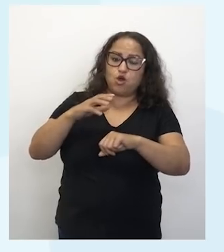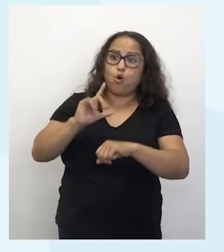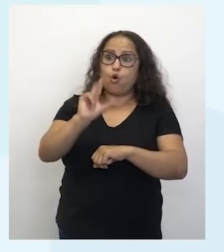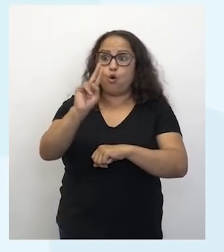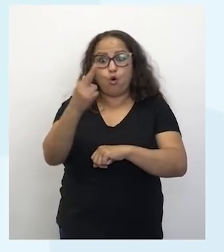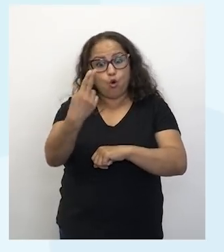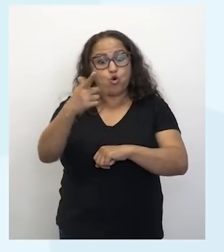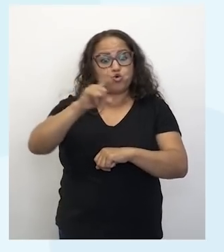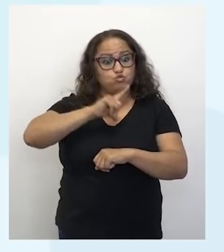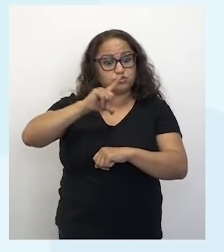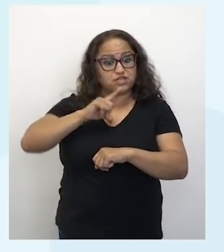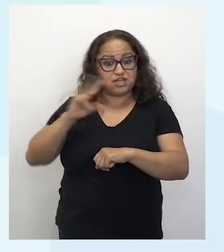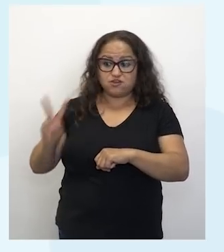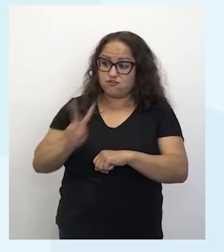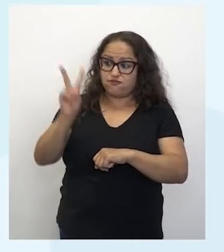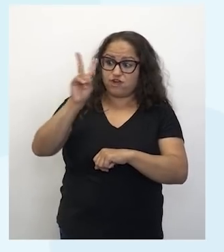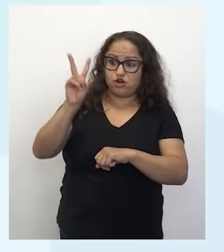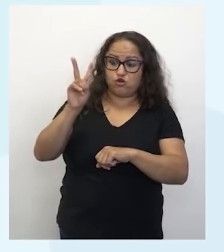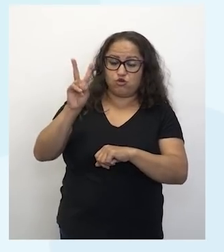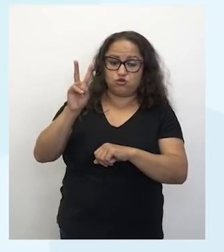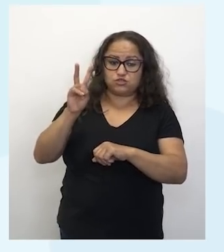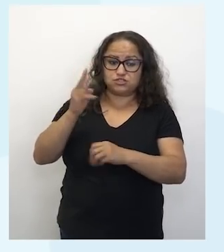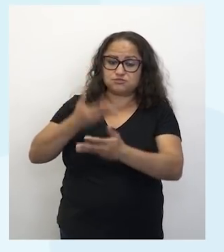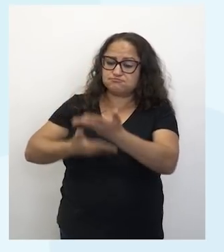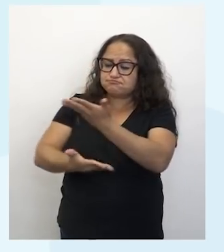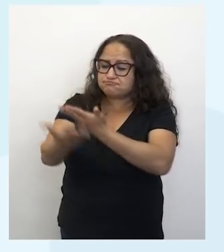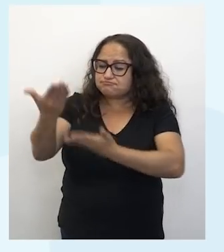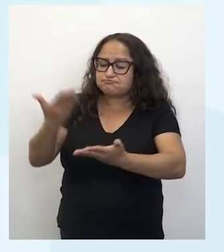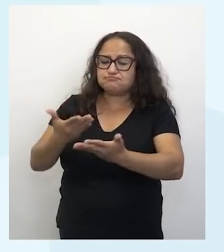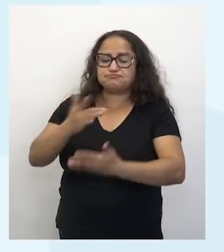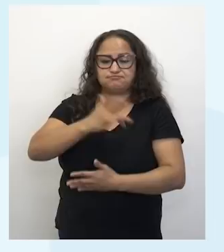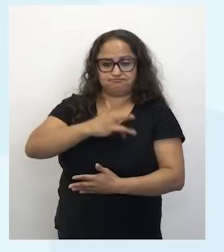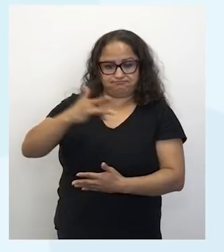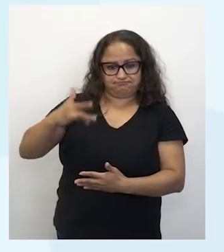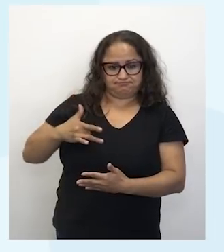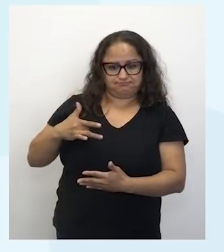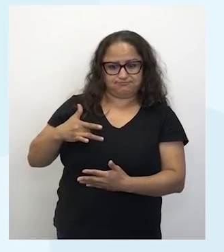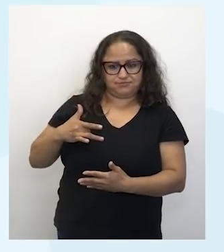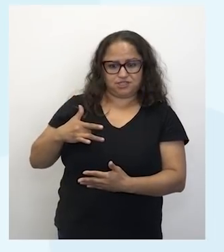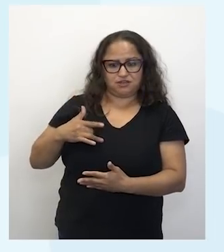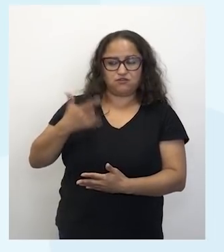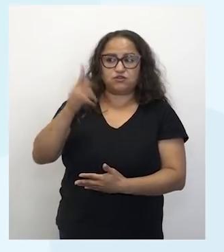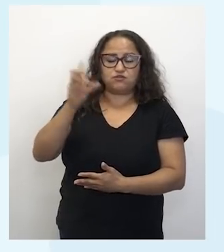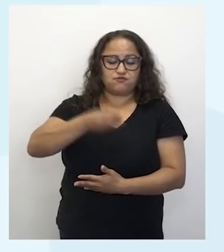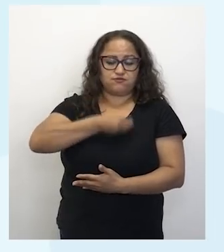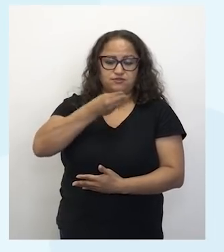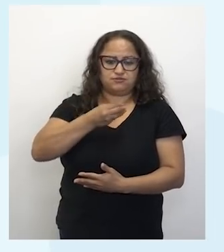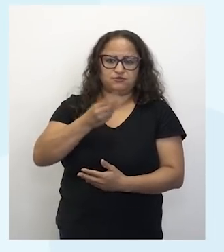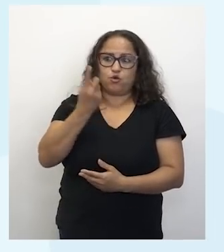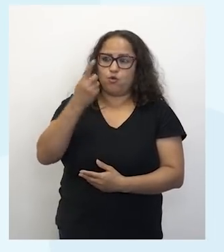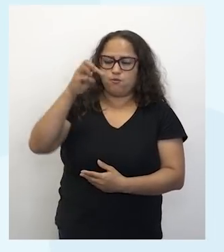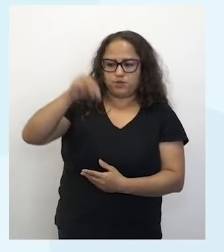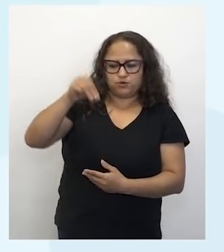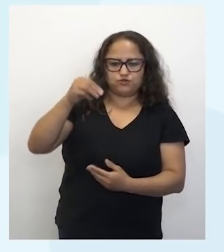que garantam uma convivência saudável? Então, 1 minutinho e a gente já